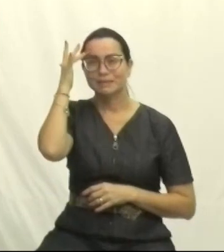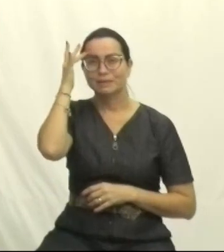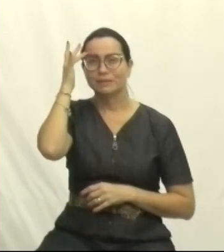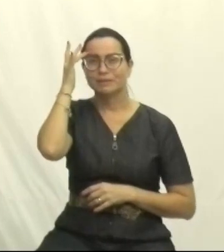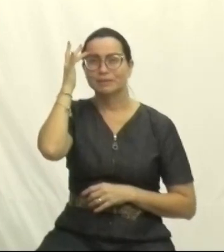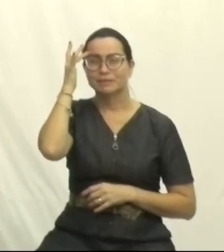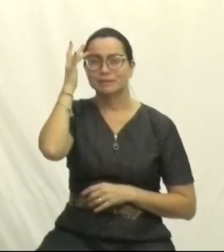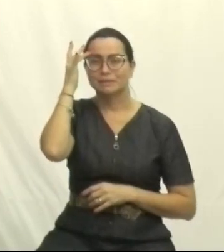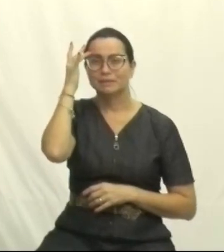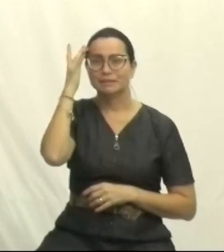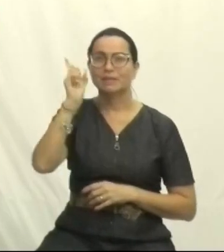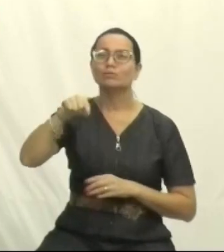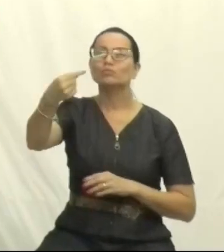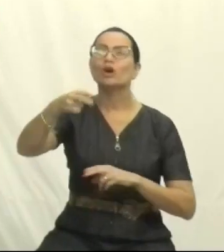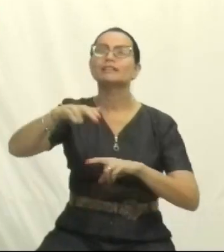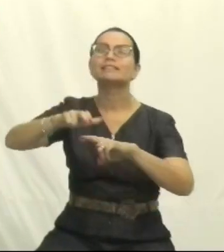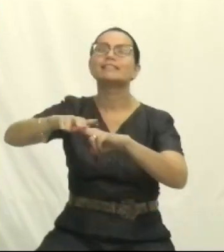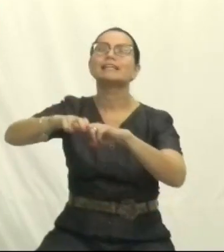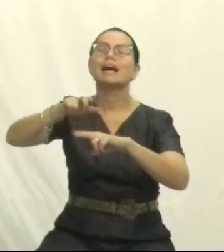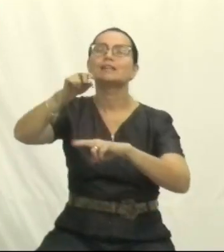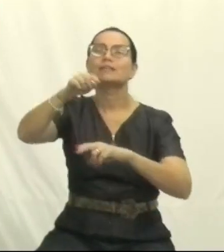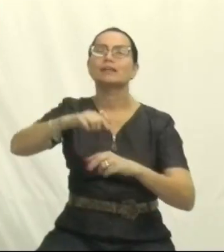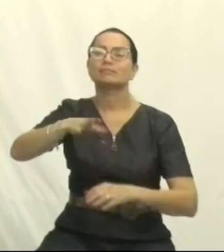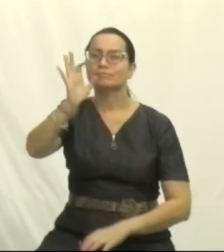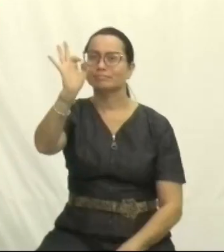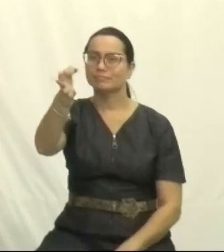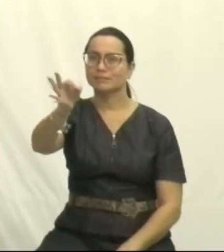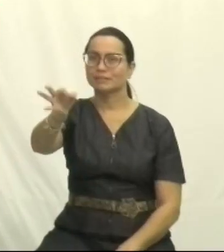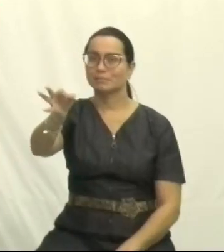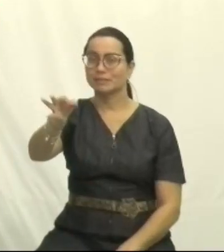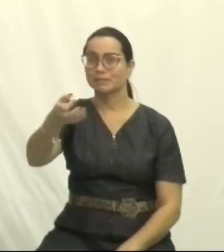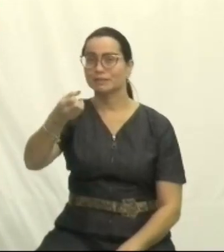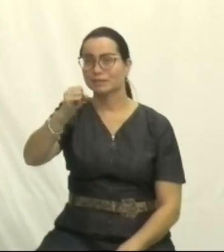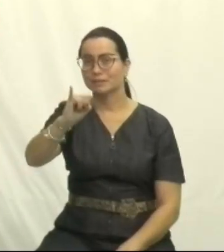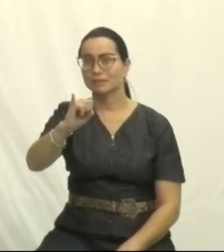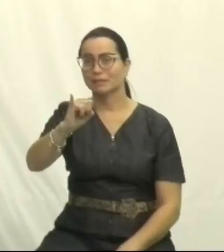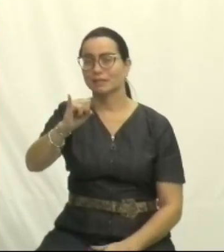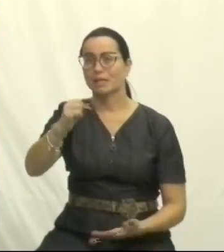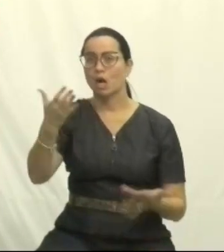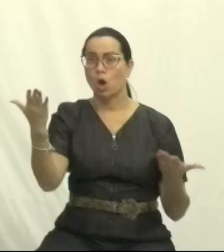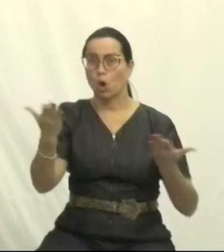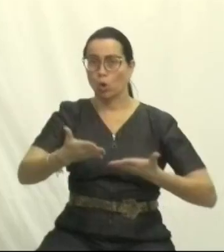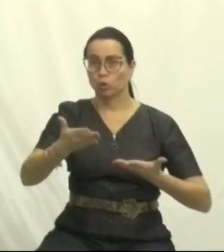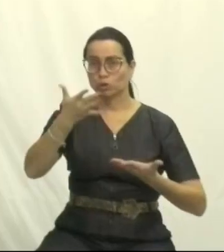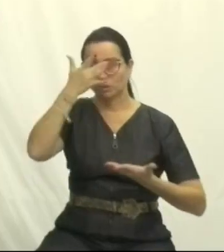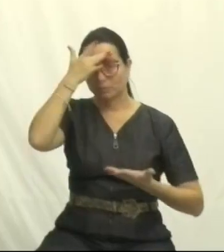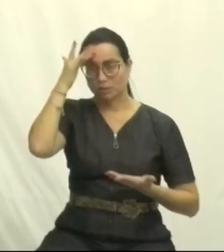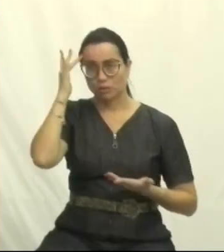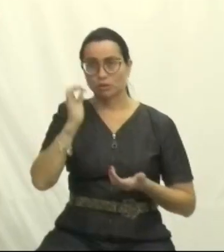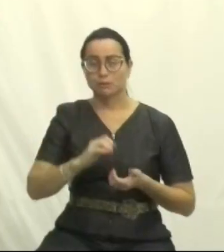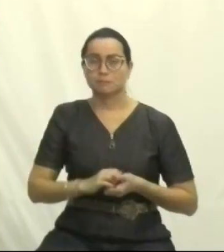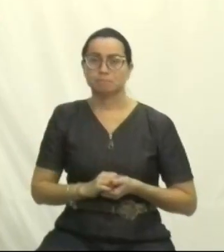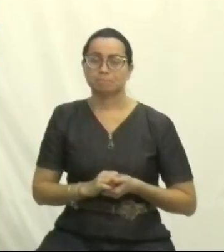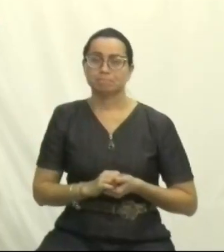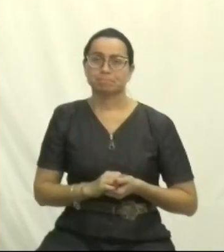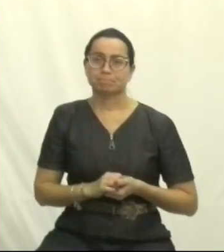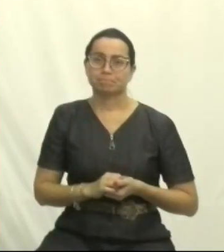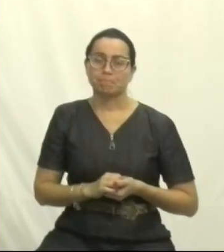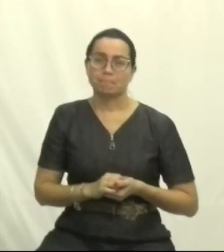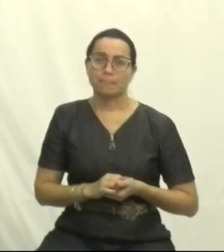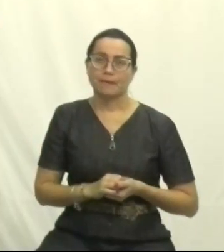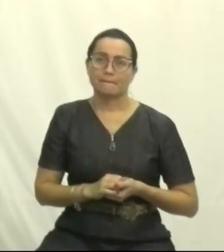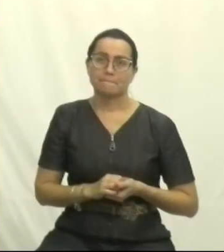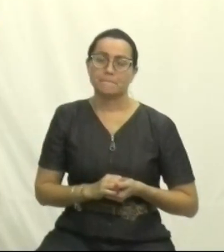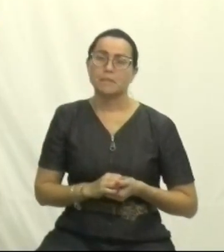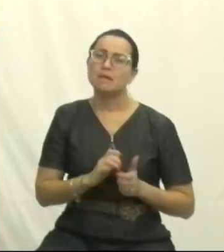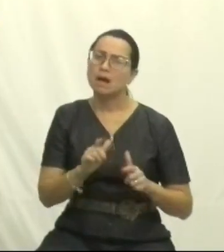da tribuna, né? Com certeza, se não fossem eles que estão hoje, né, os nossos bombeiros militares, bombeiros comunitários,